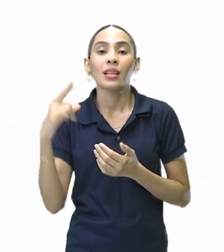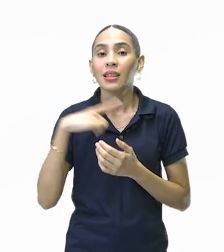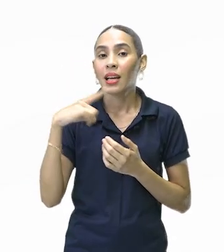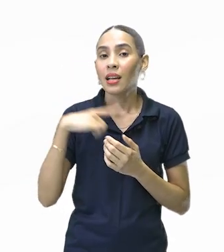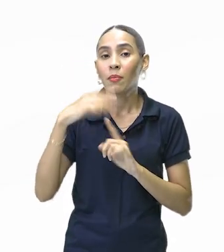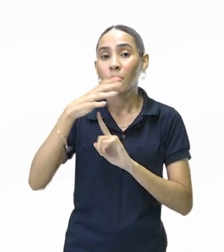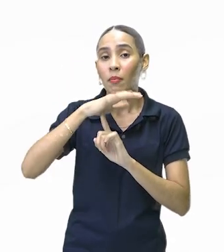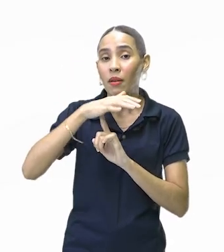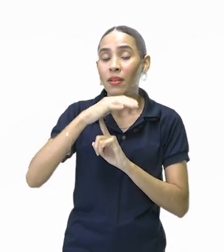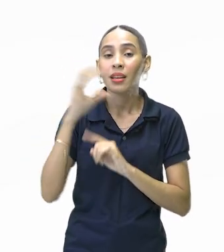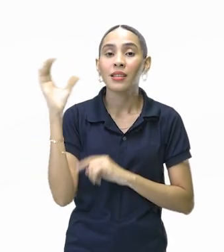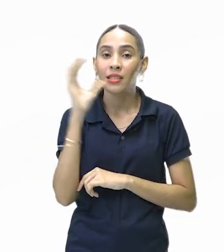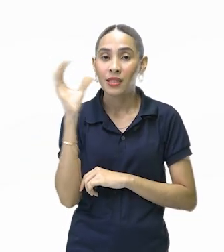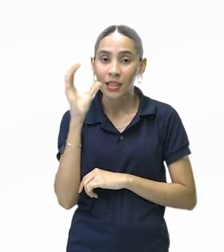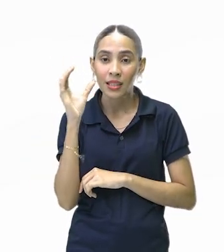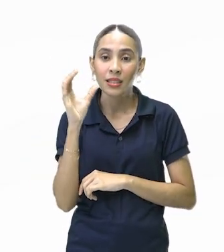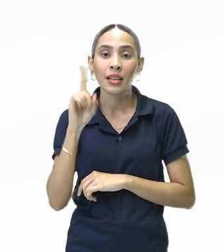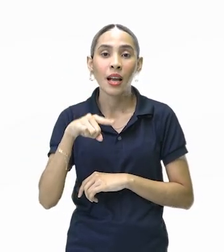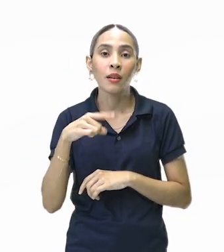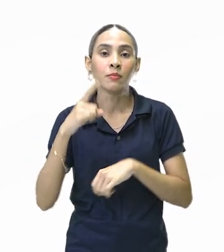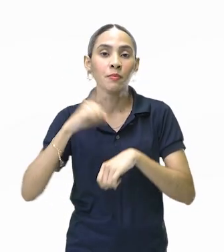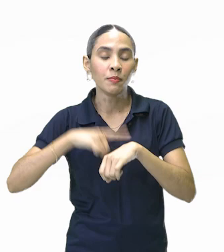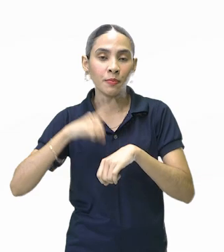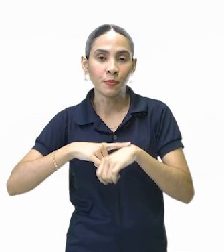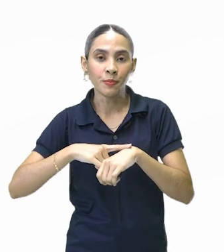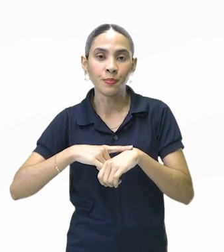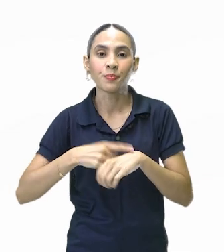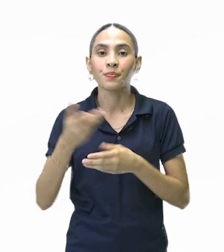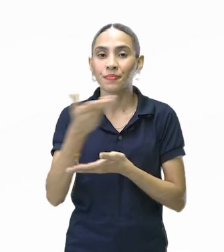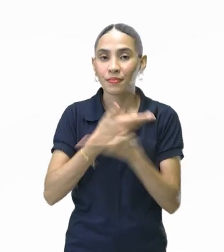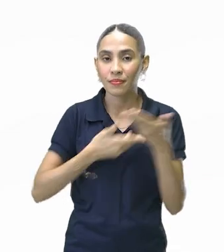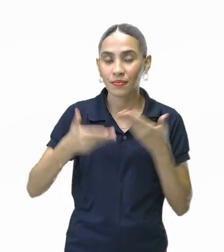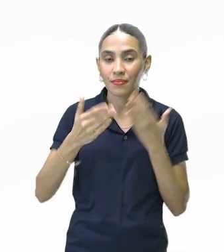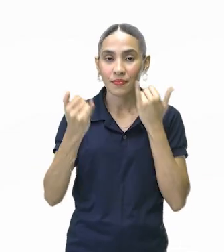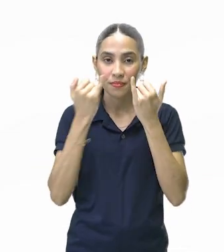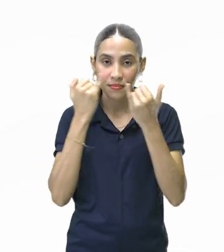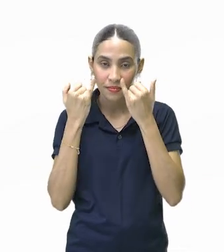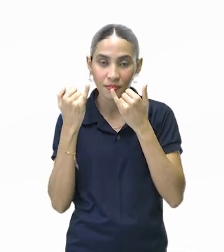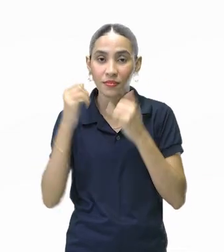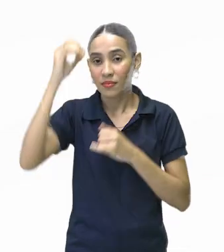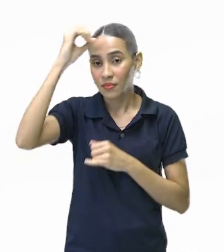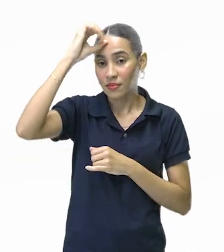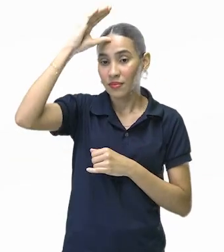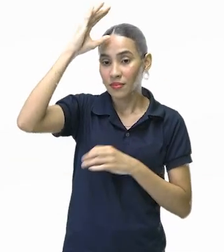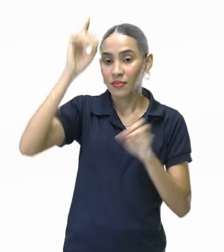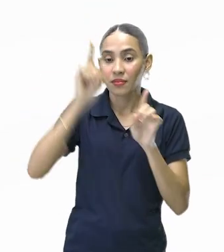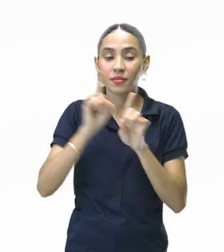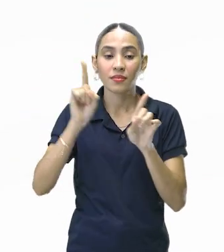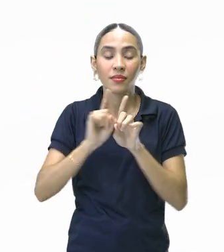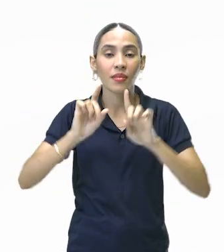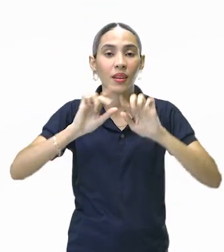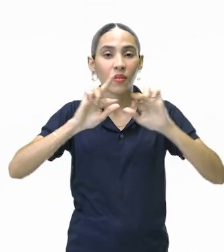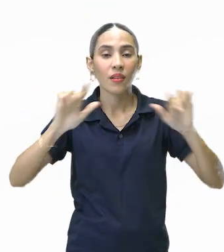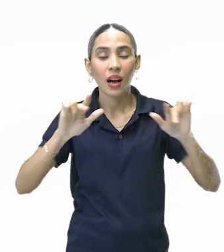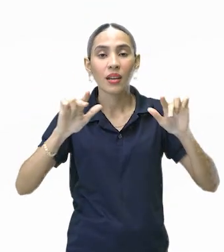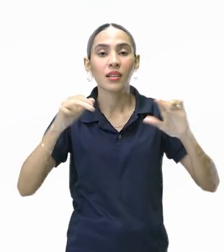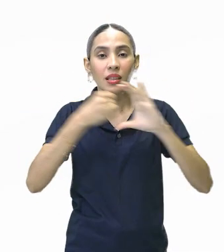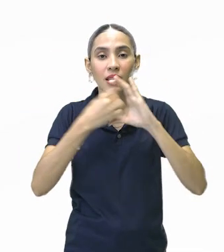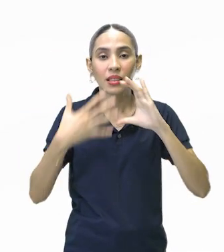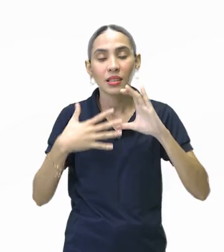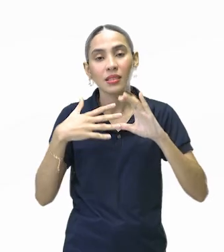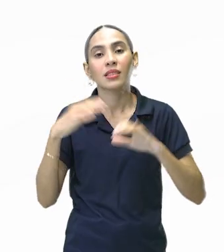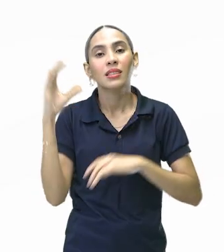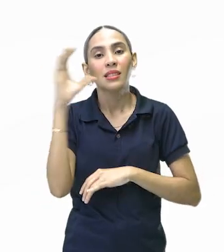aí uma feira de ciências e é um momento de muita troca de informações, de conhecer vários aspectos da